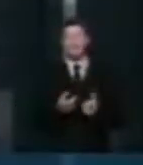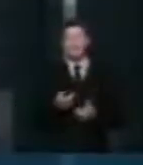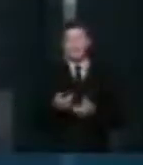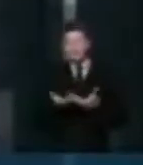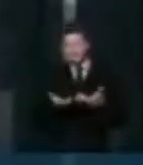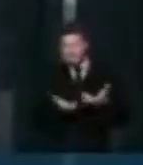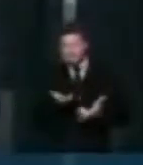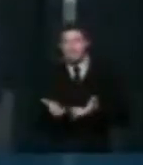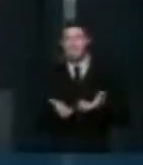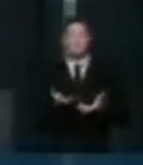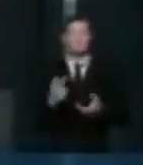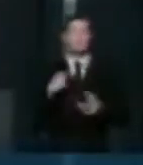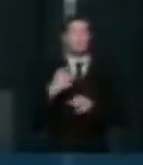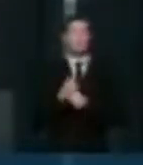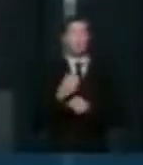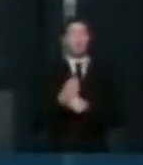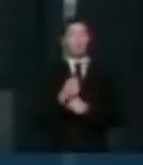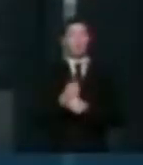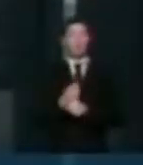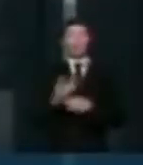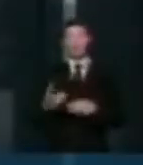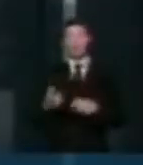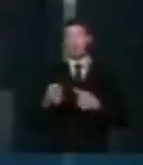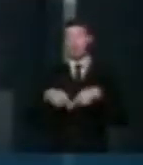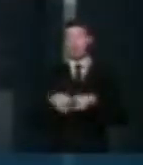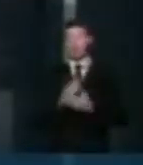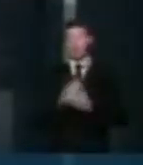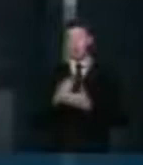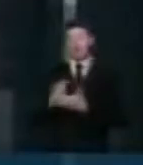Ele empresta para o BNDE.